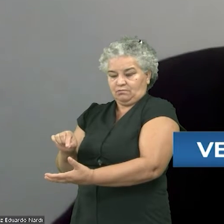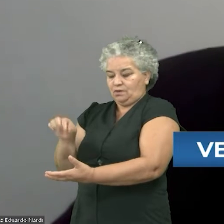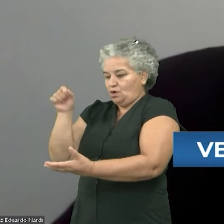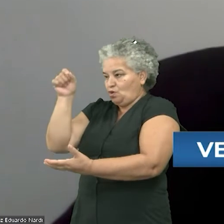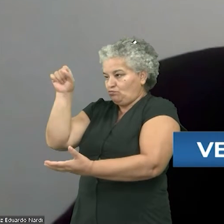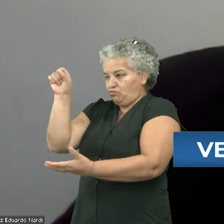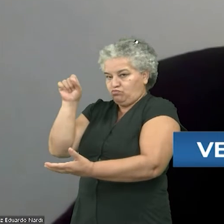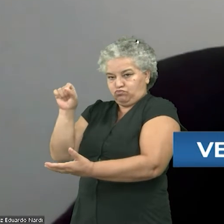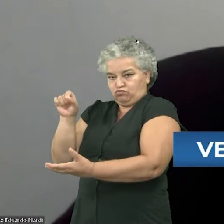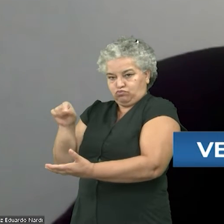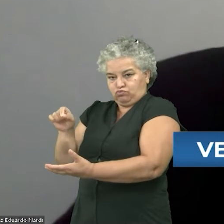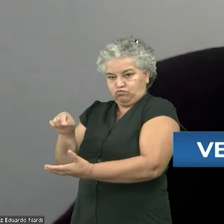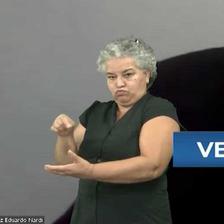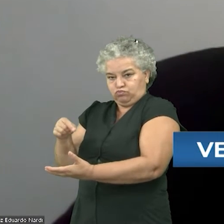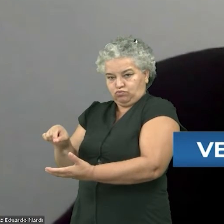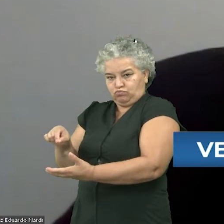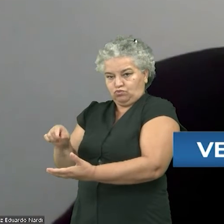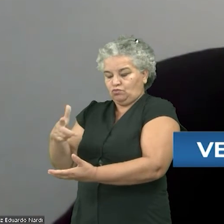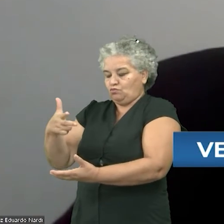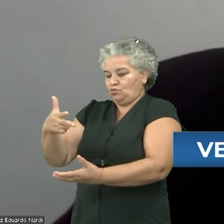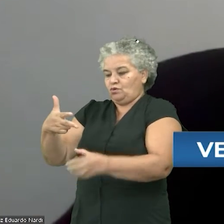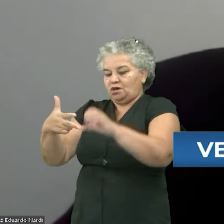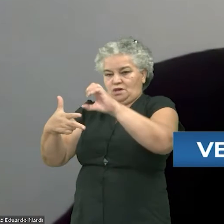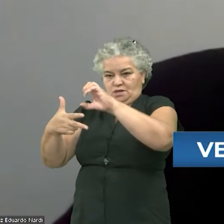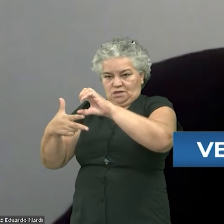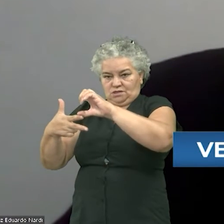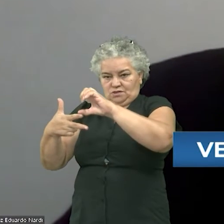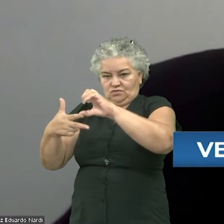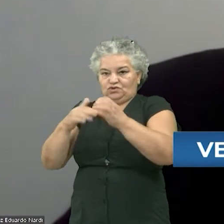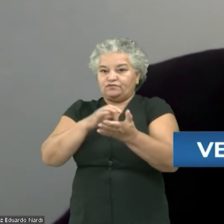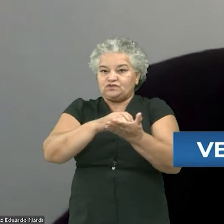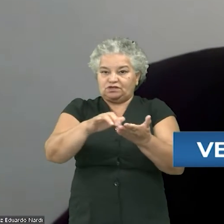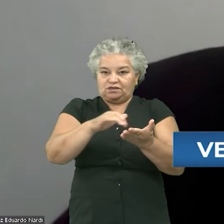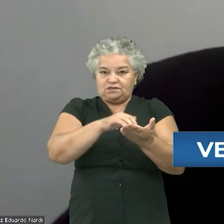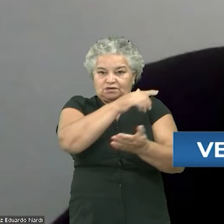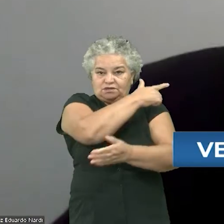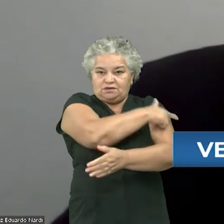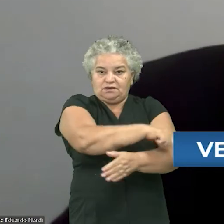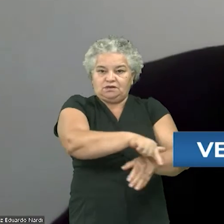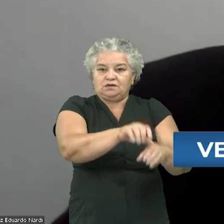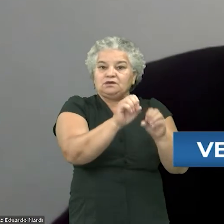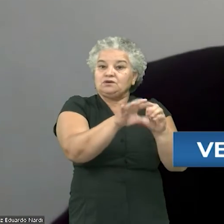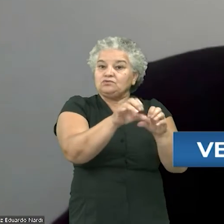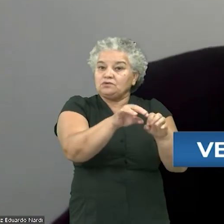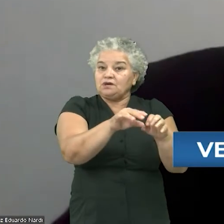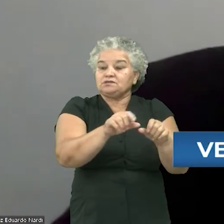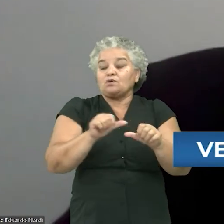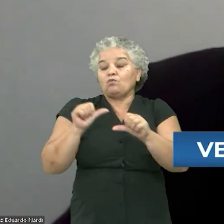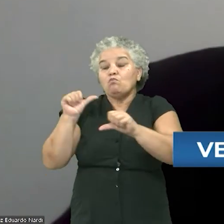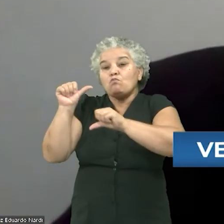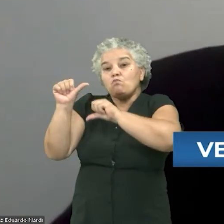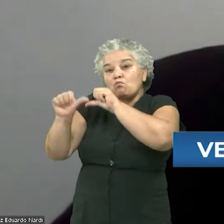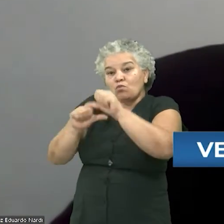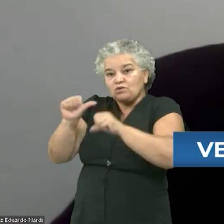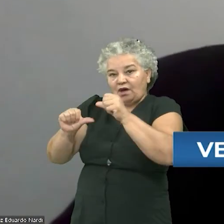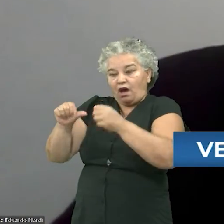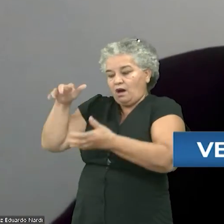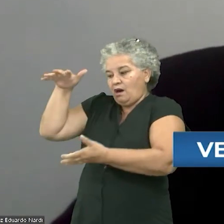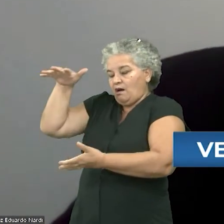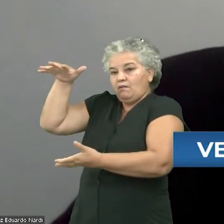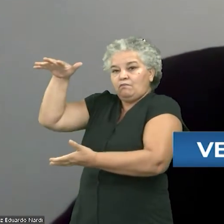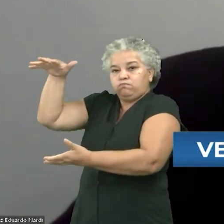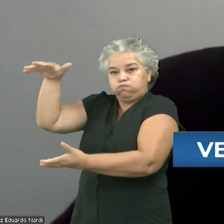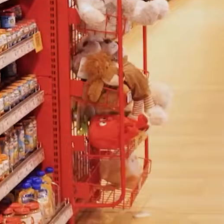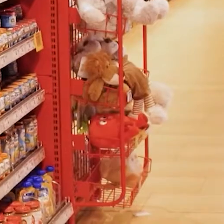elencados pelo Executivo Municipal, pela Secretaria de Educação, que se transformasse isso num